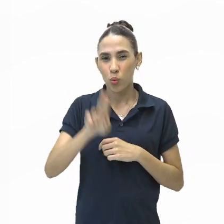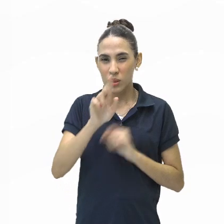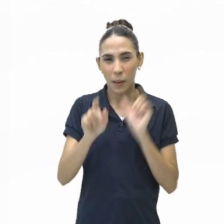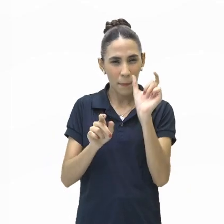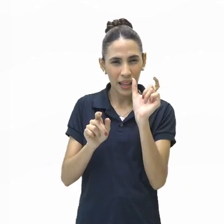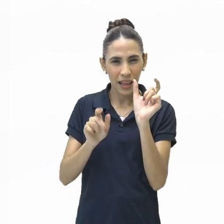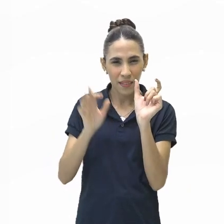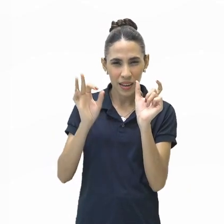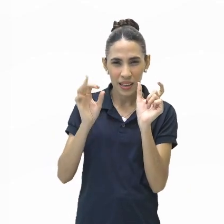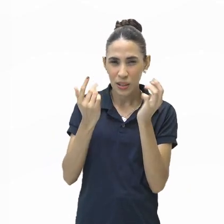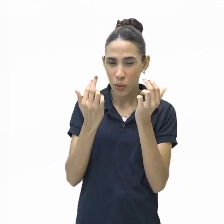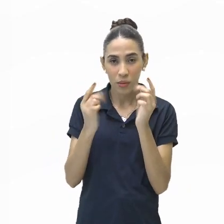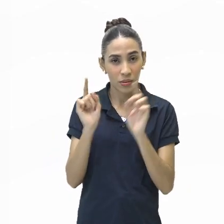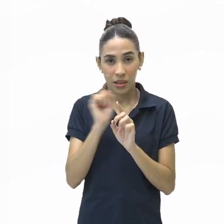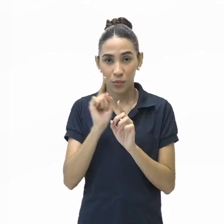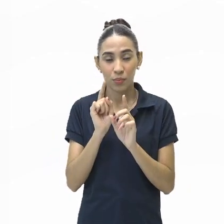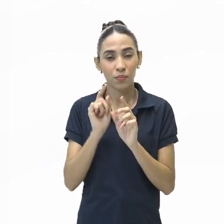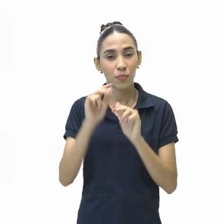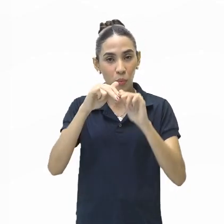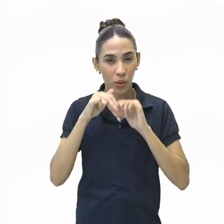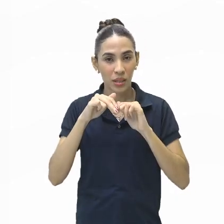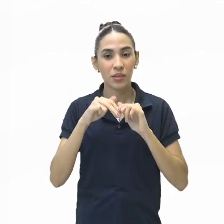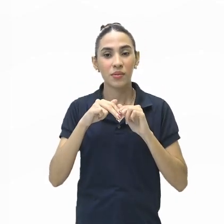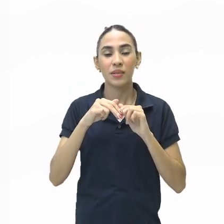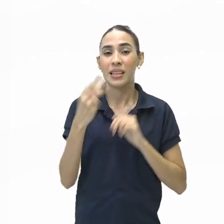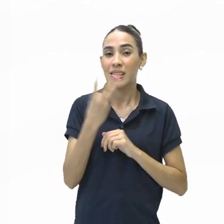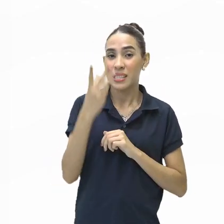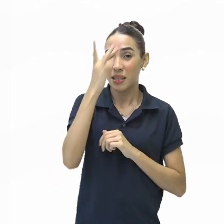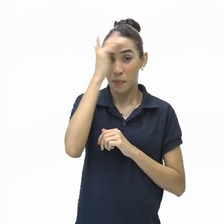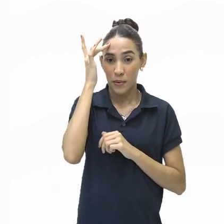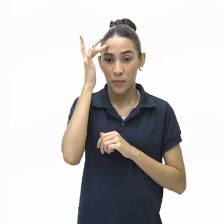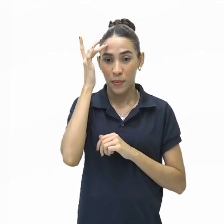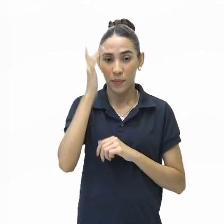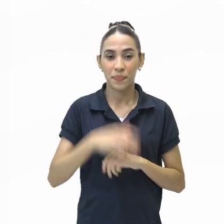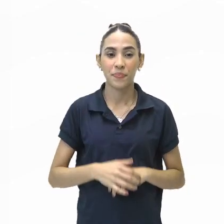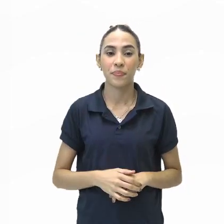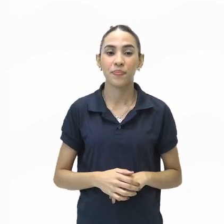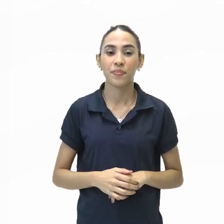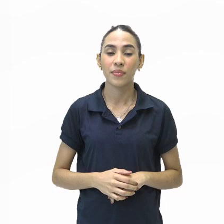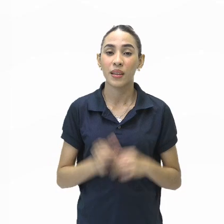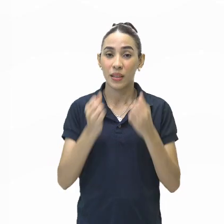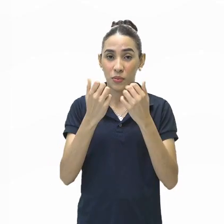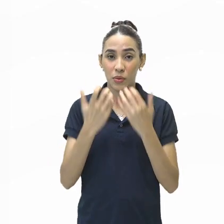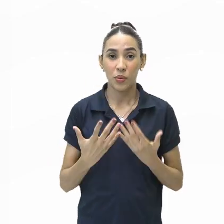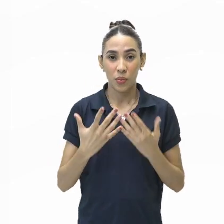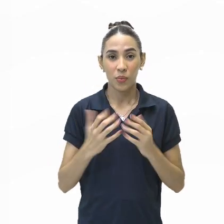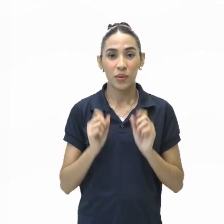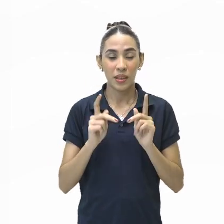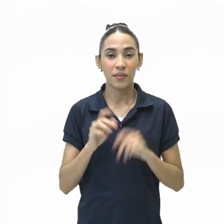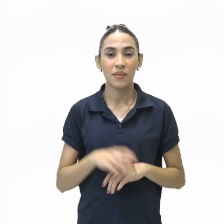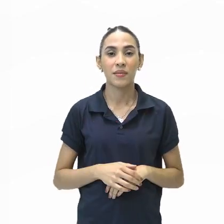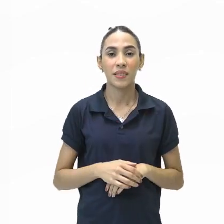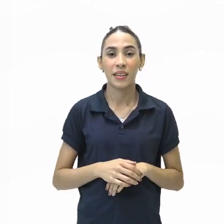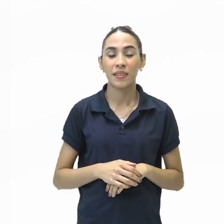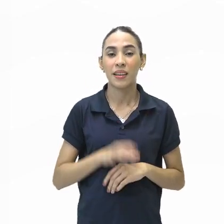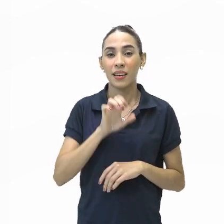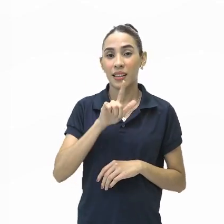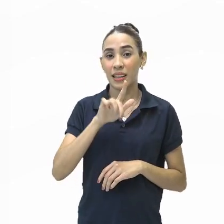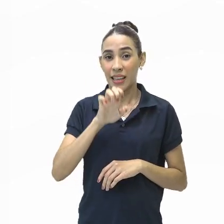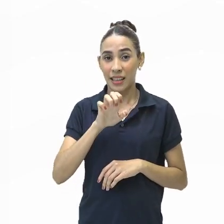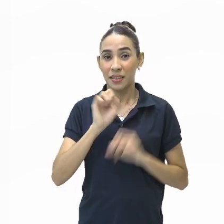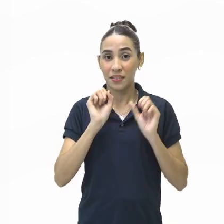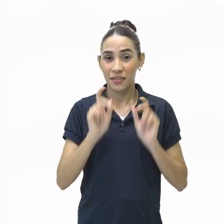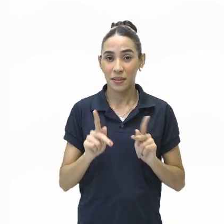que Christopher falou. Por isso que ele usa, inclusive, na terceira pessoa, tá bom? Declarou, olha o verbo, né? Ele, tá